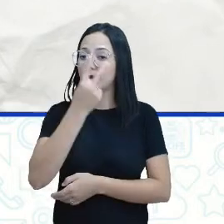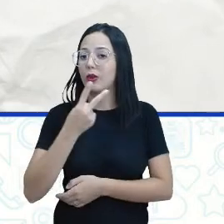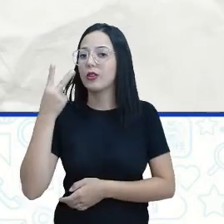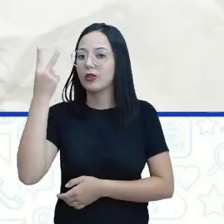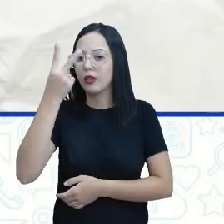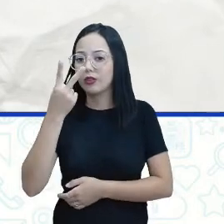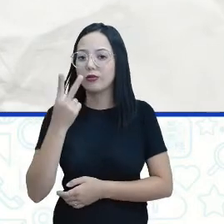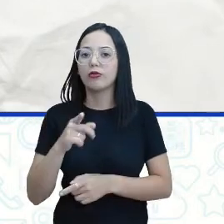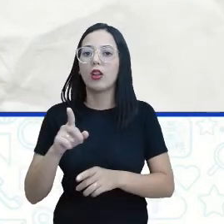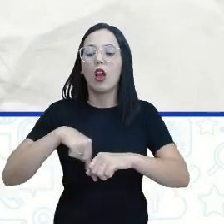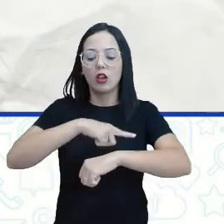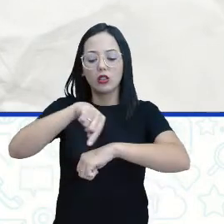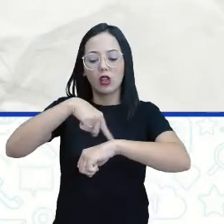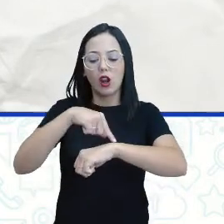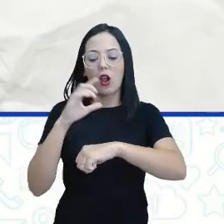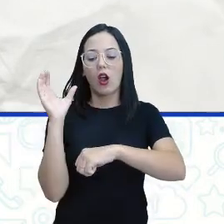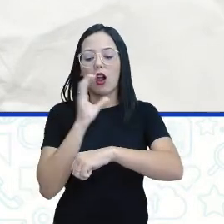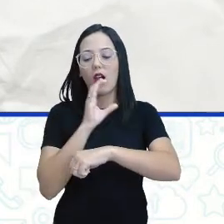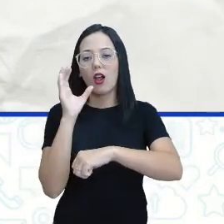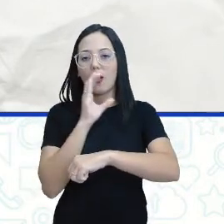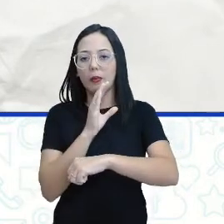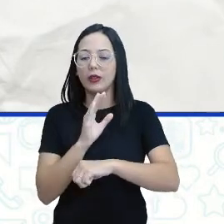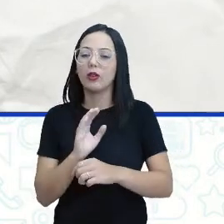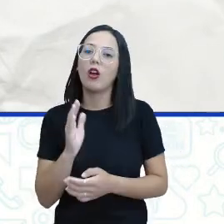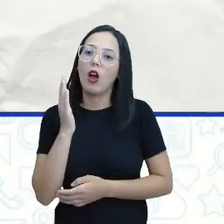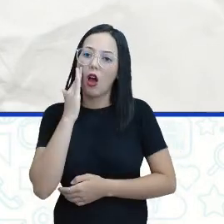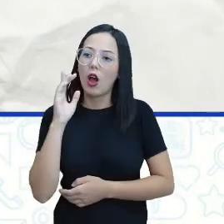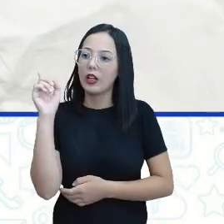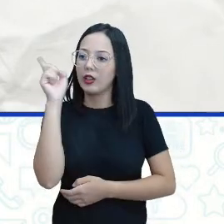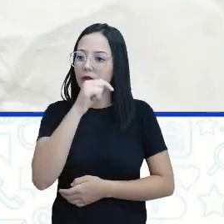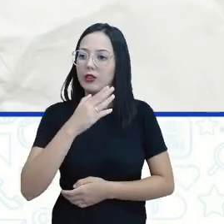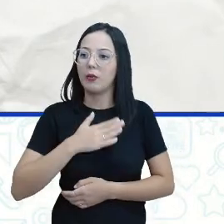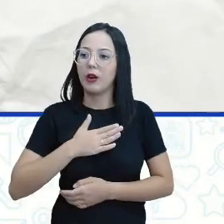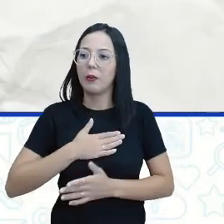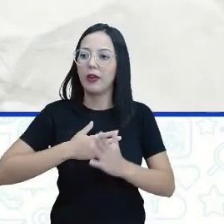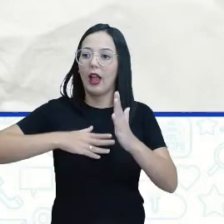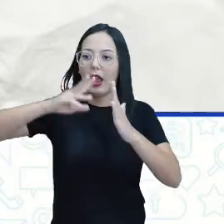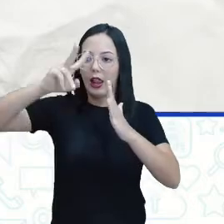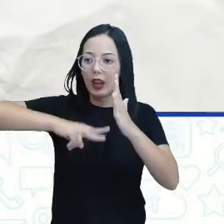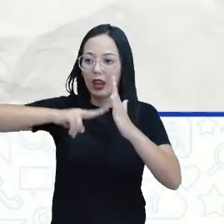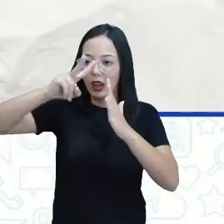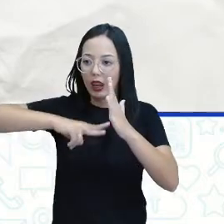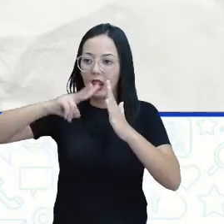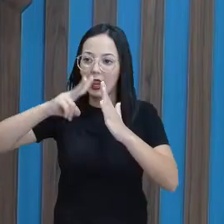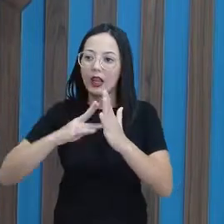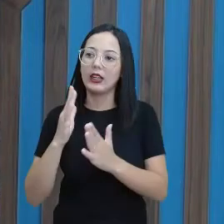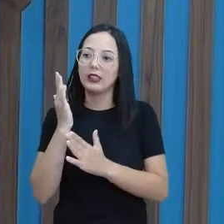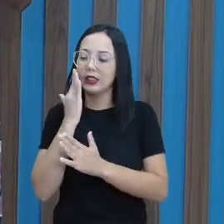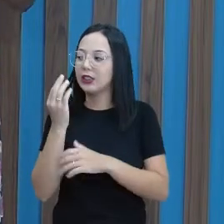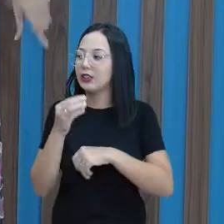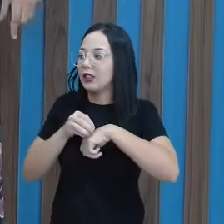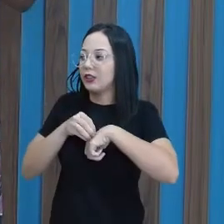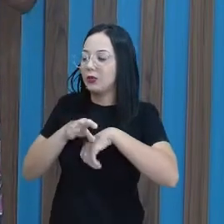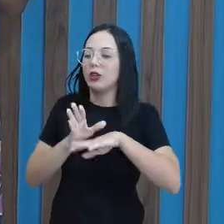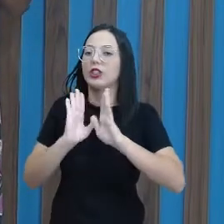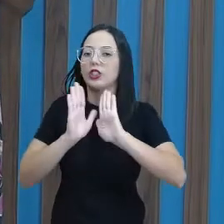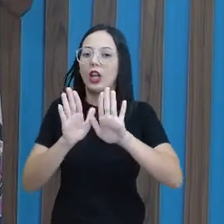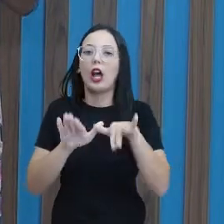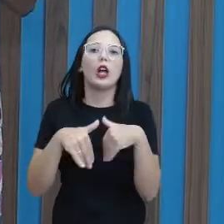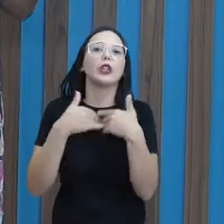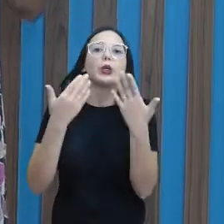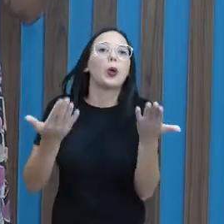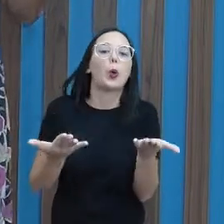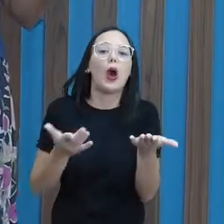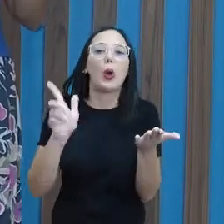2 horas e as horas passavam. Confesso que é muito difícil para mim ler as orações sem dar um spoiler de qual seria